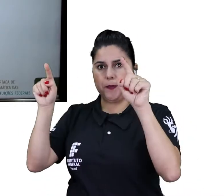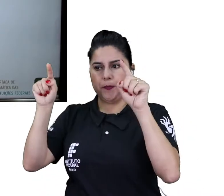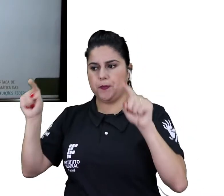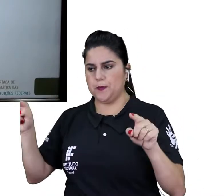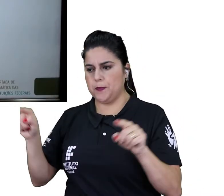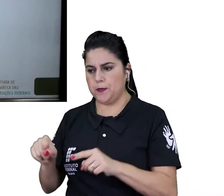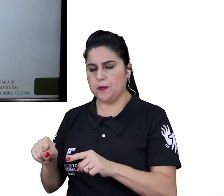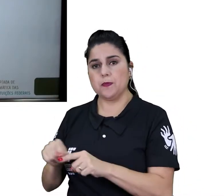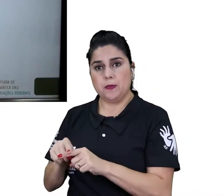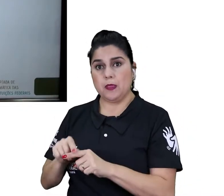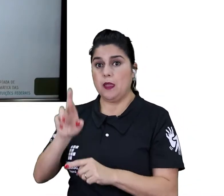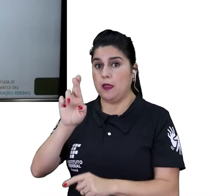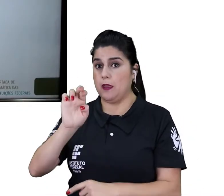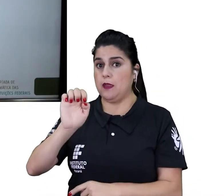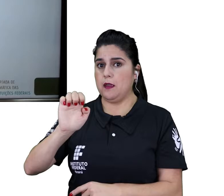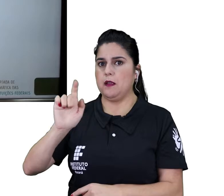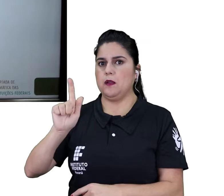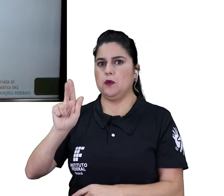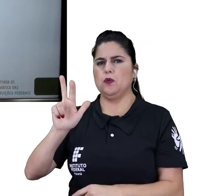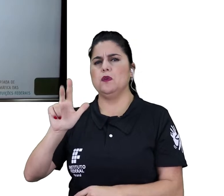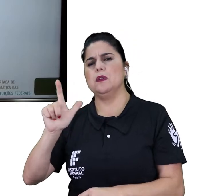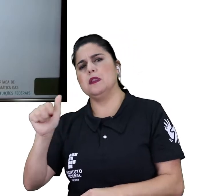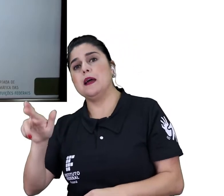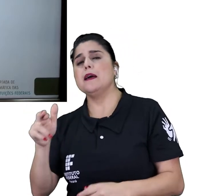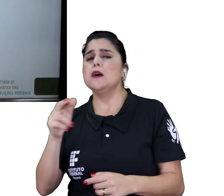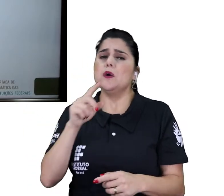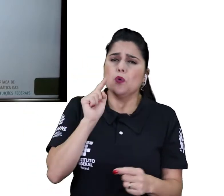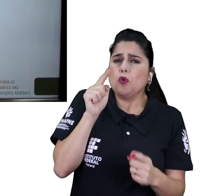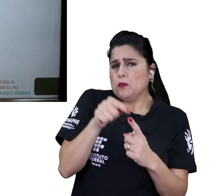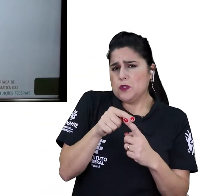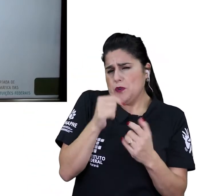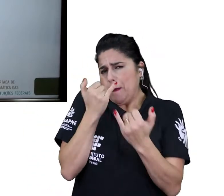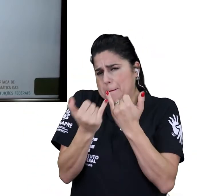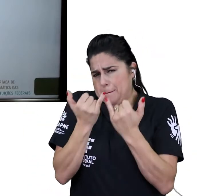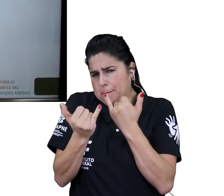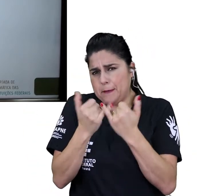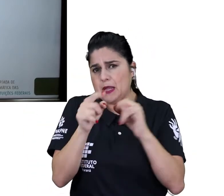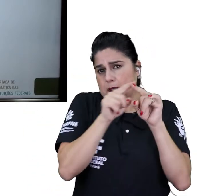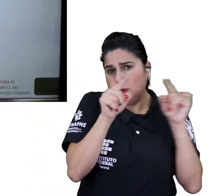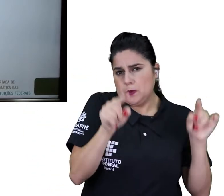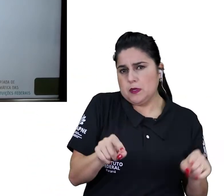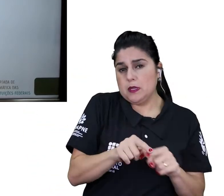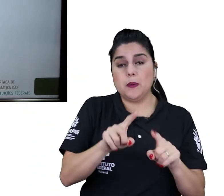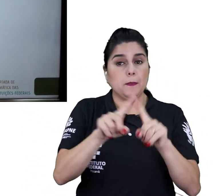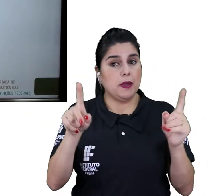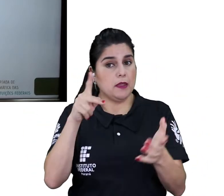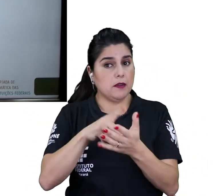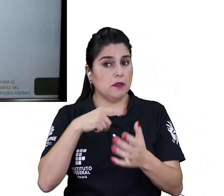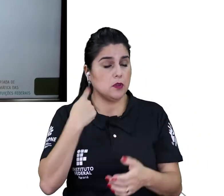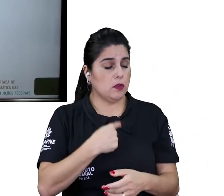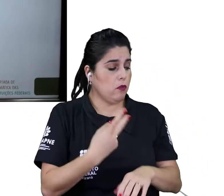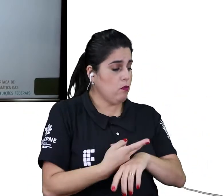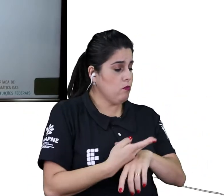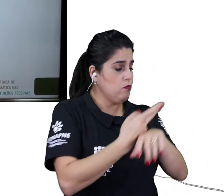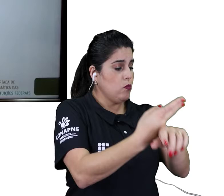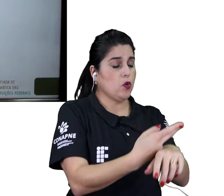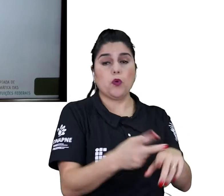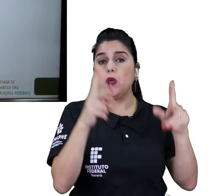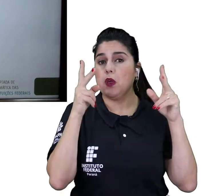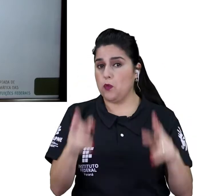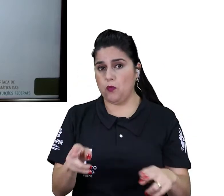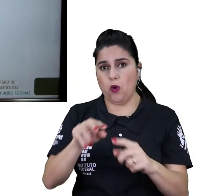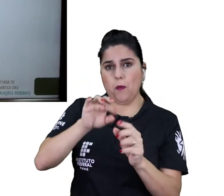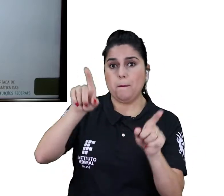Muito bem, a ideia é um pouco parecida, mas na verdade a gente vai buscar aqui o